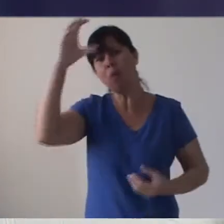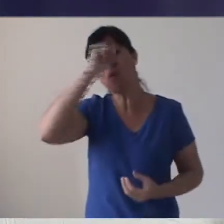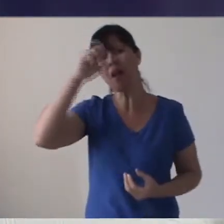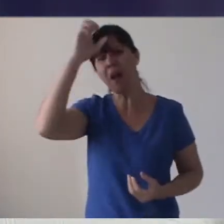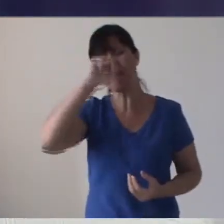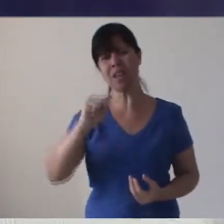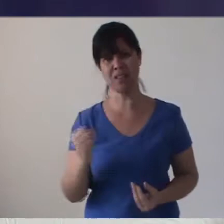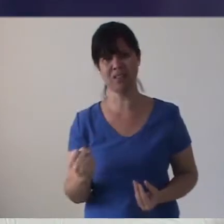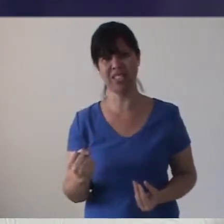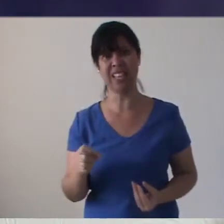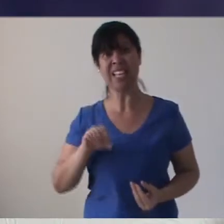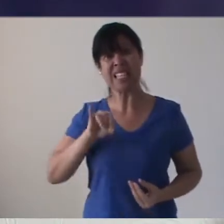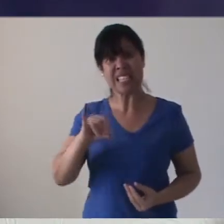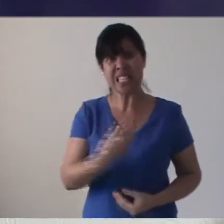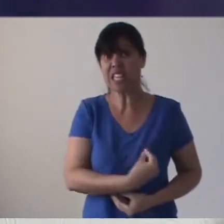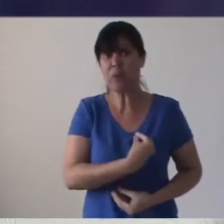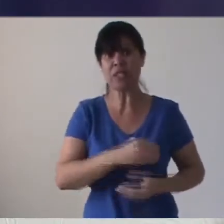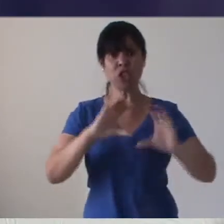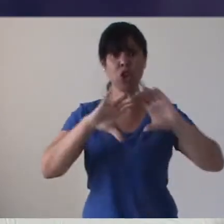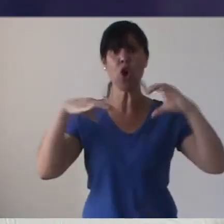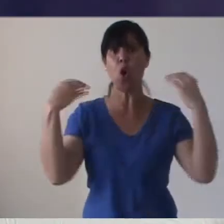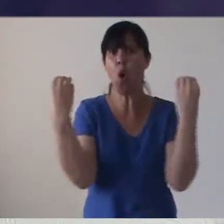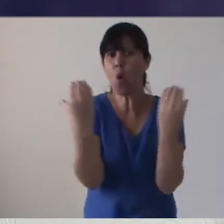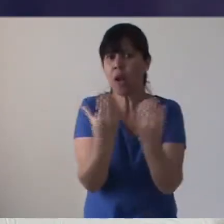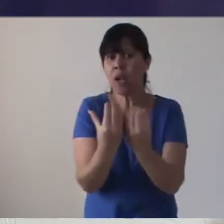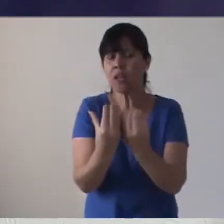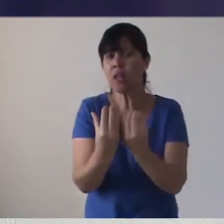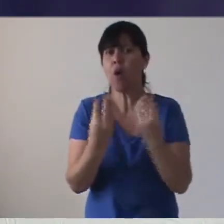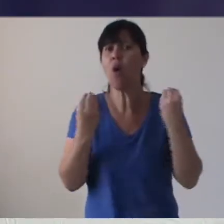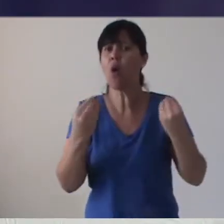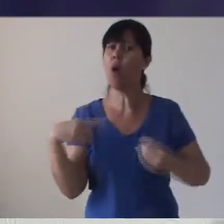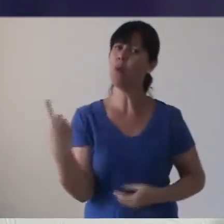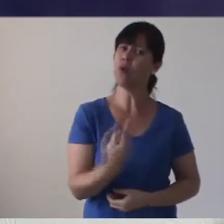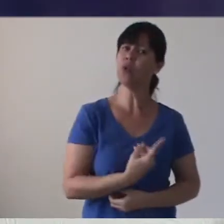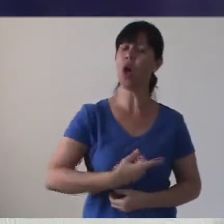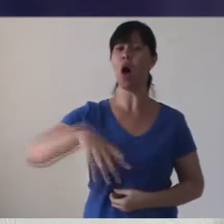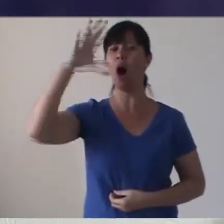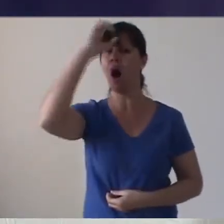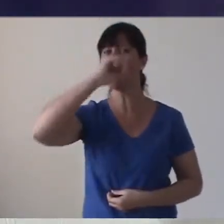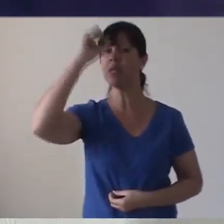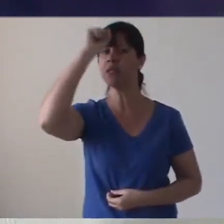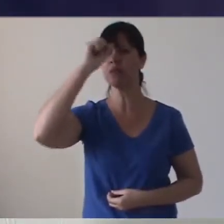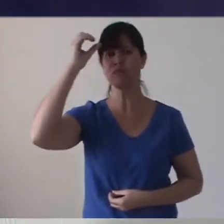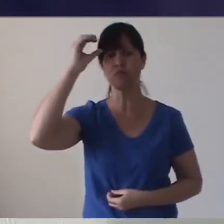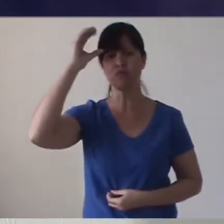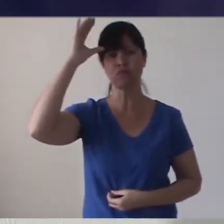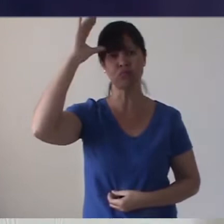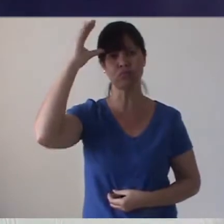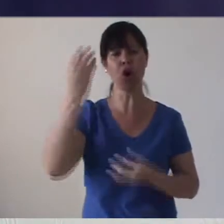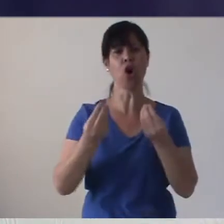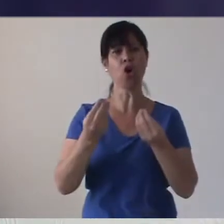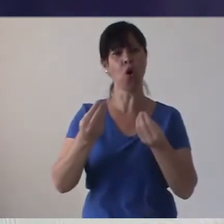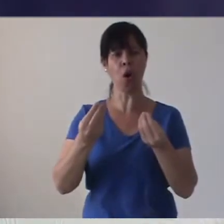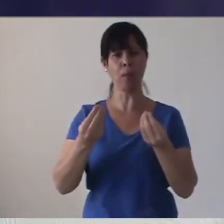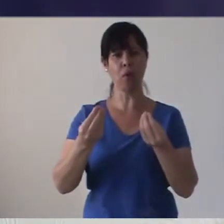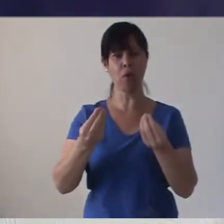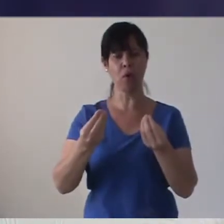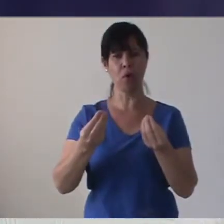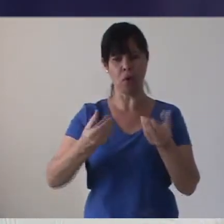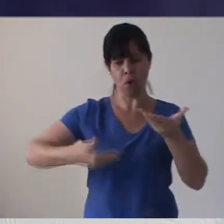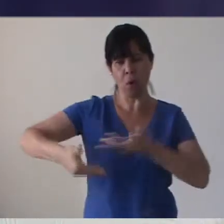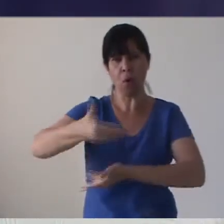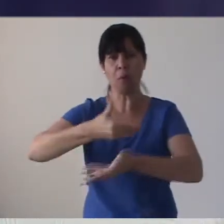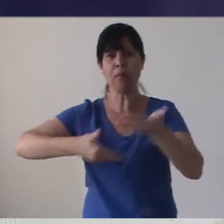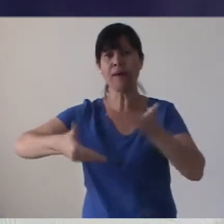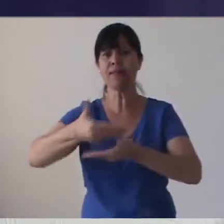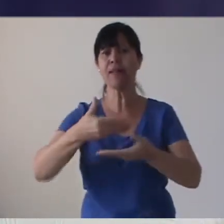houvesse esses congressos, como é que nós aprendemos? Como é que nós compartilhamos o que sabemos,